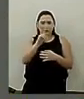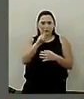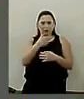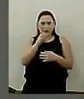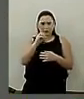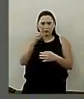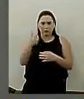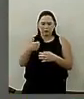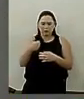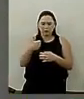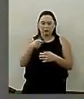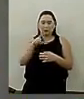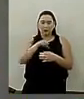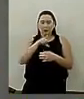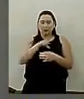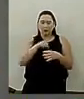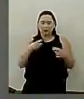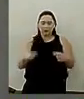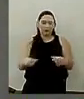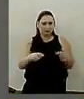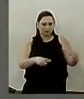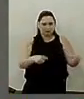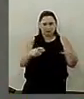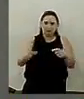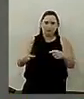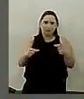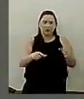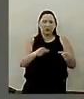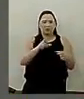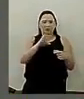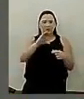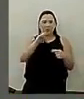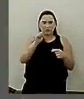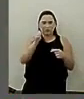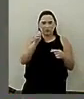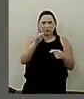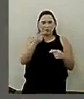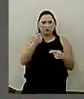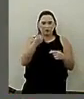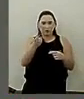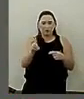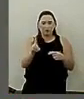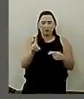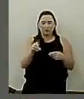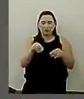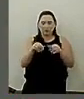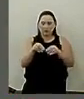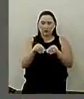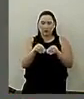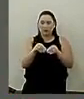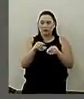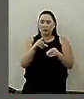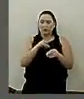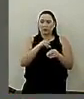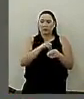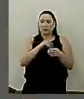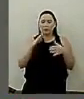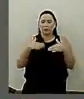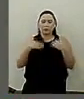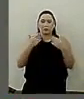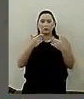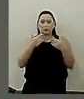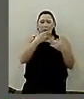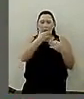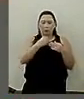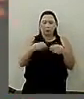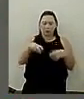Nós estávamos indo, um buraco na estrada, uma estrada de chão, de terreno arenoso, assustou o motorista, o carro